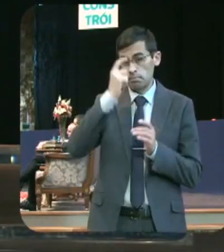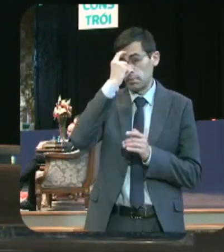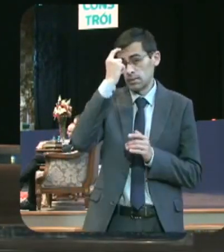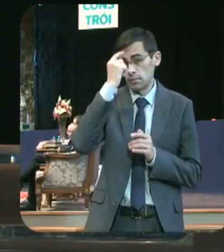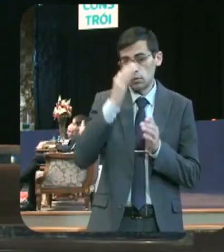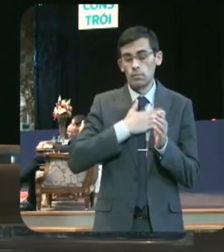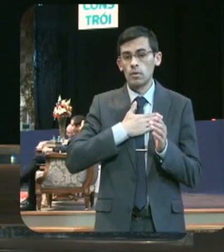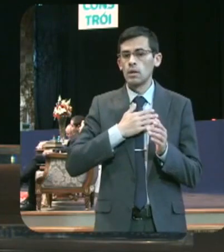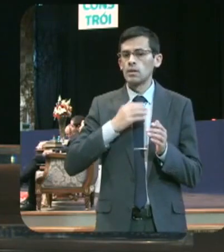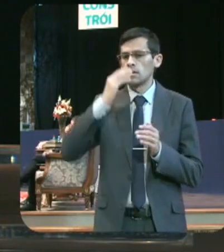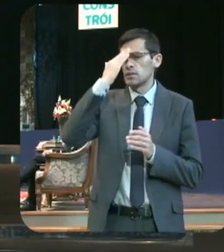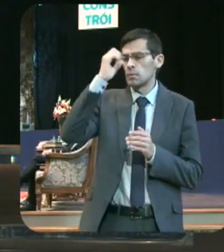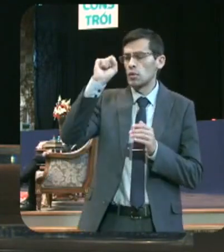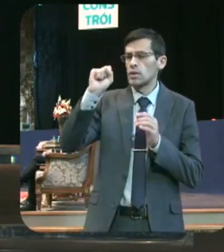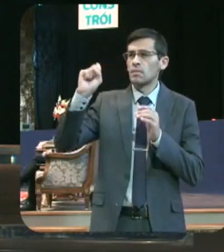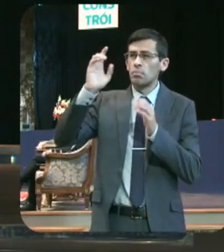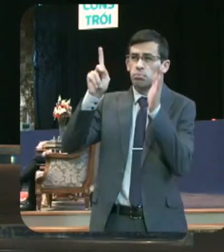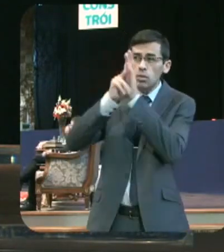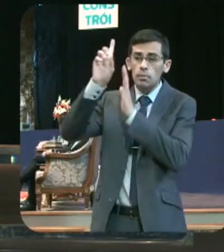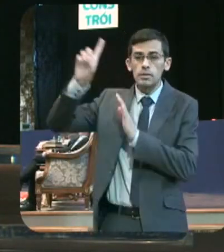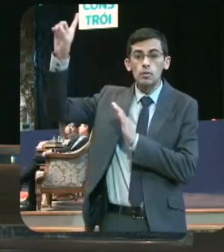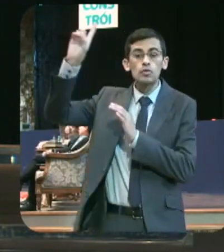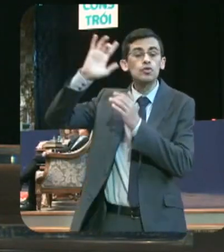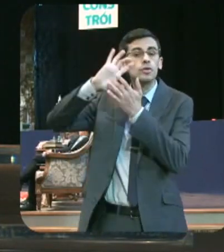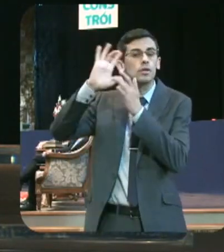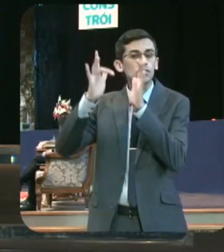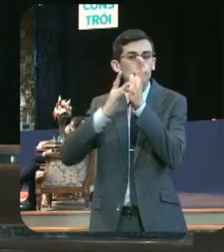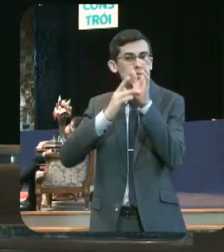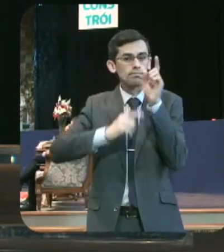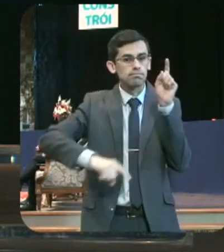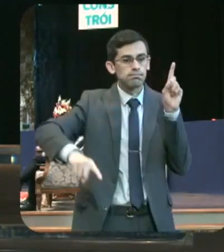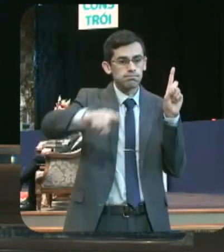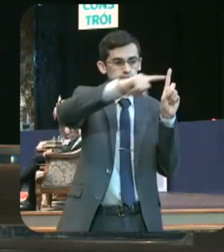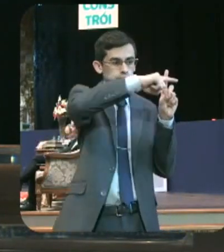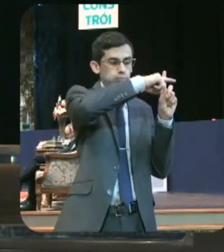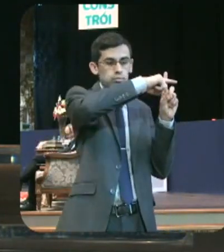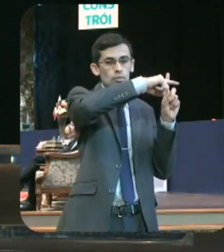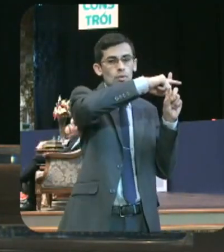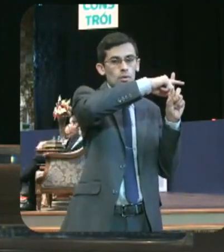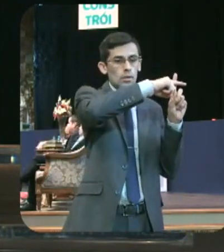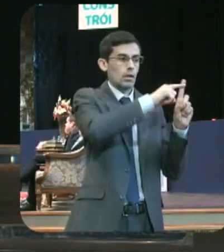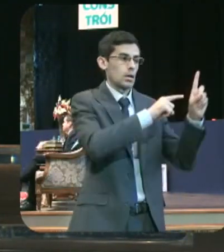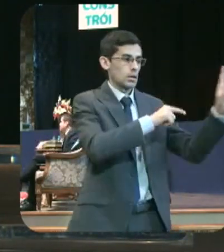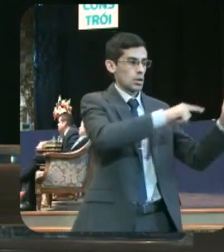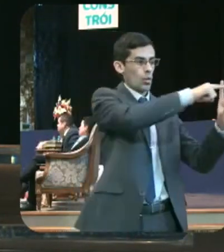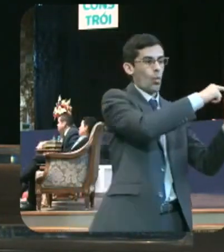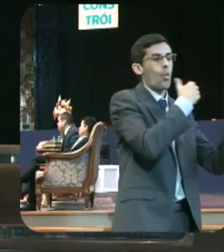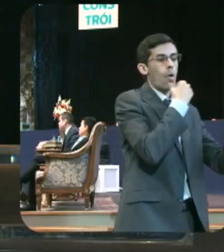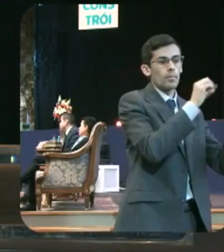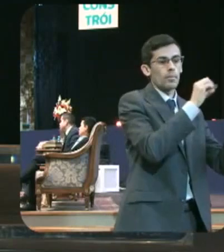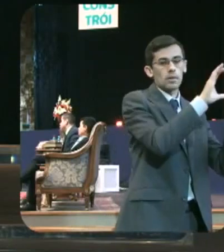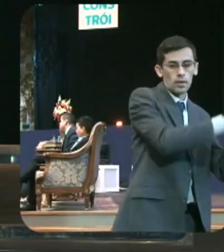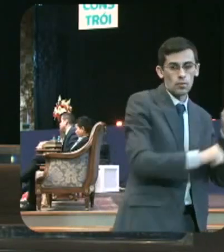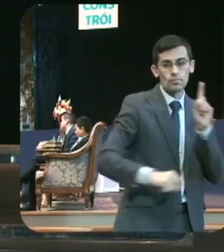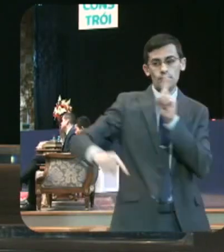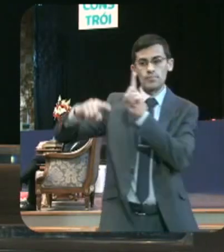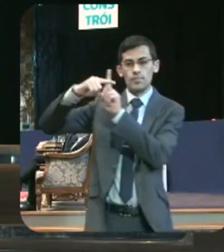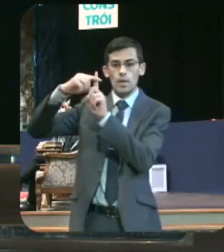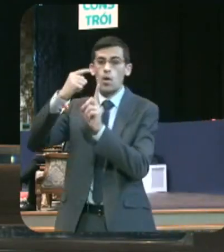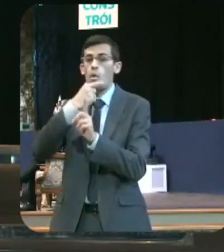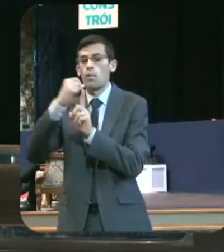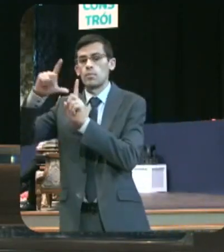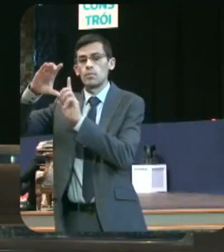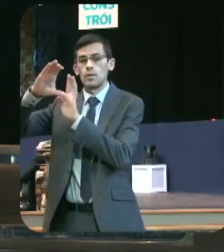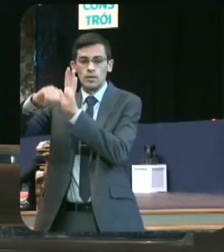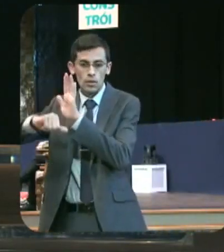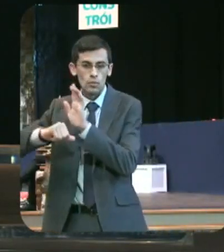que na sabedoria divina, Jesus foi crucificado entre ladrões, só para dizer que a gente